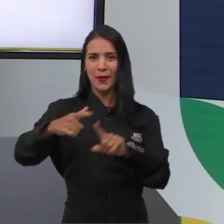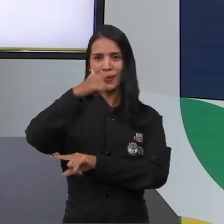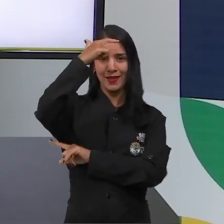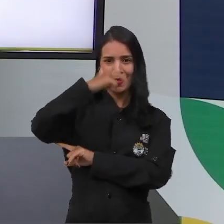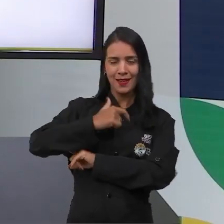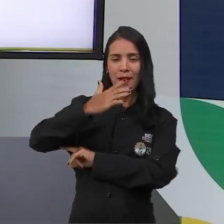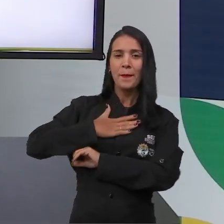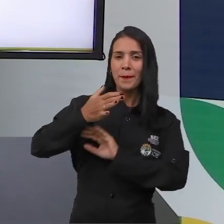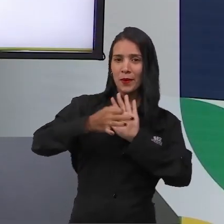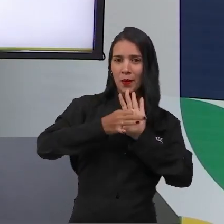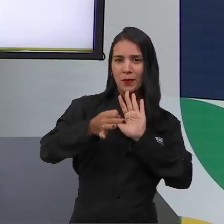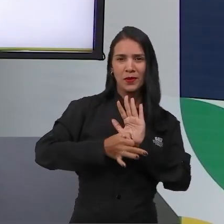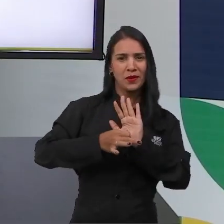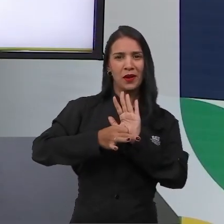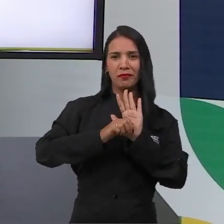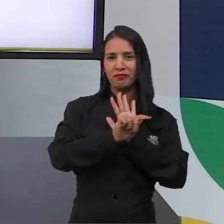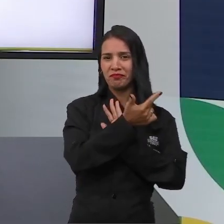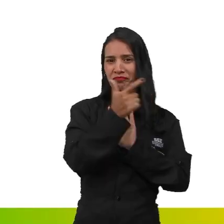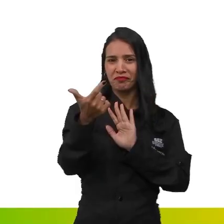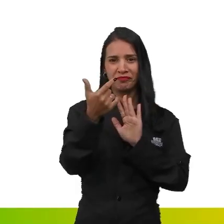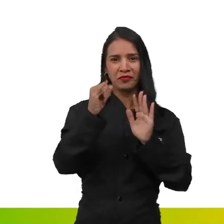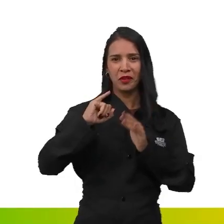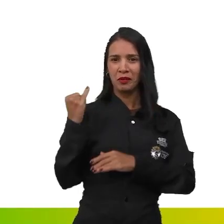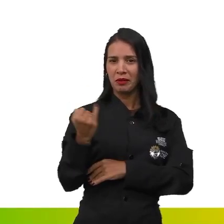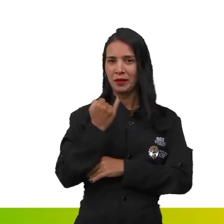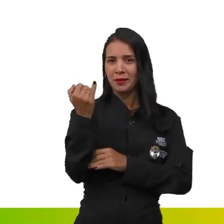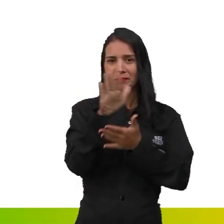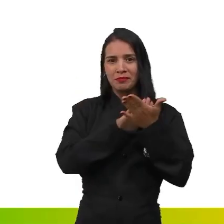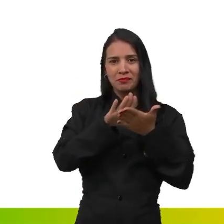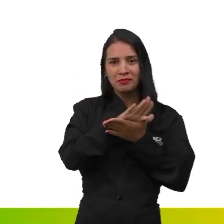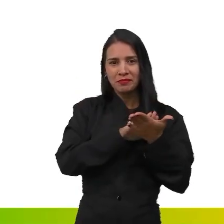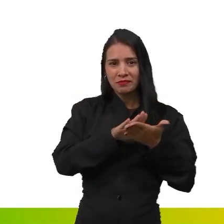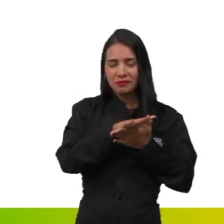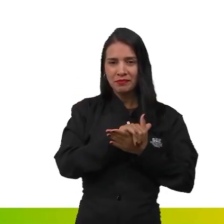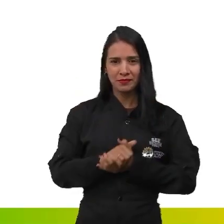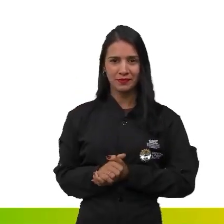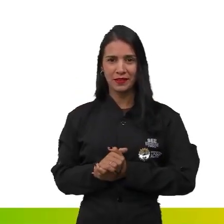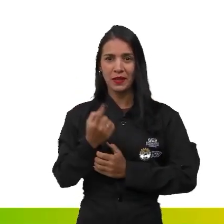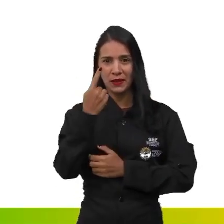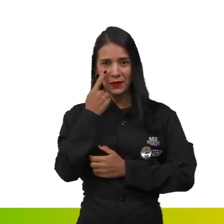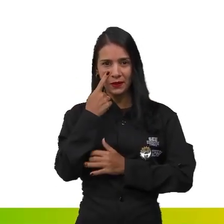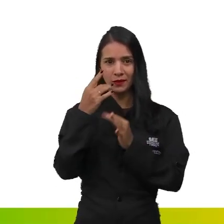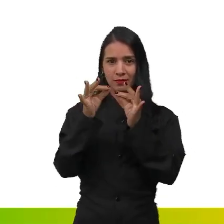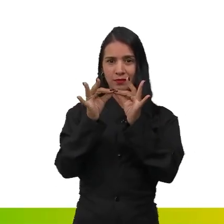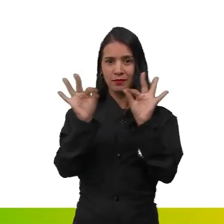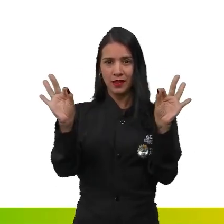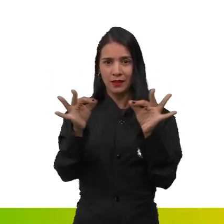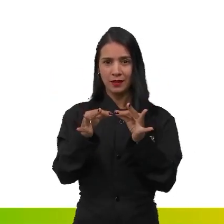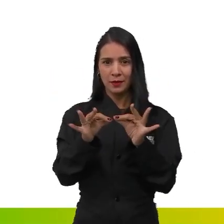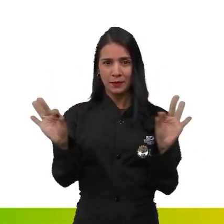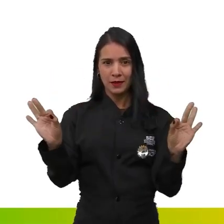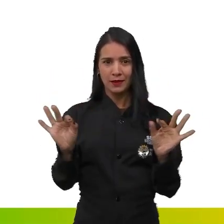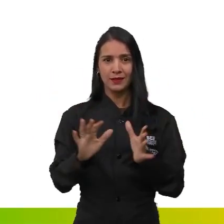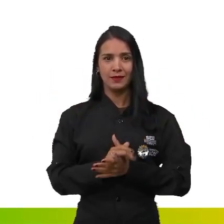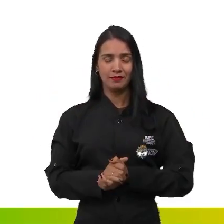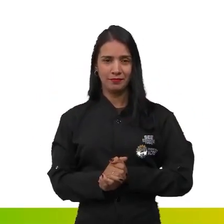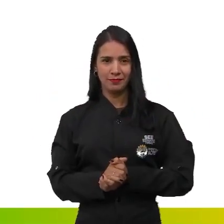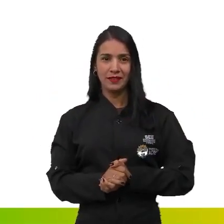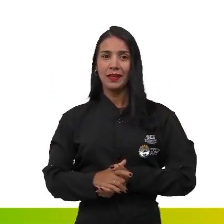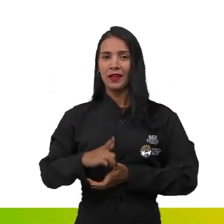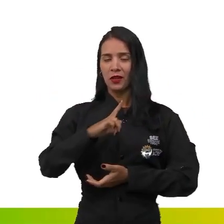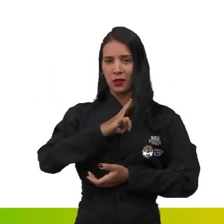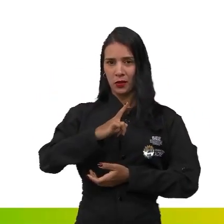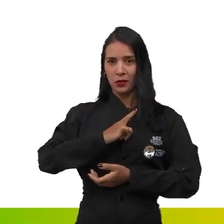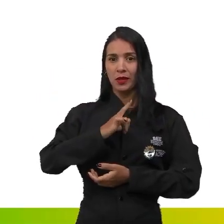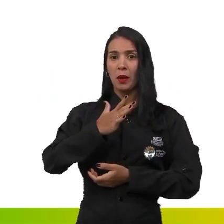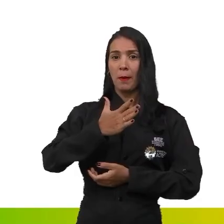pensa a respeito dela. Então, observa que nessa característica aqui, eu tenho a questão da pessoalidade e